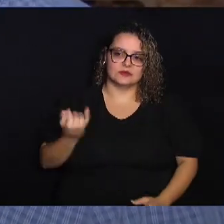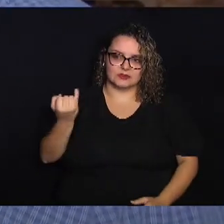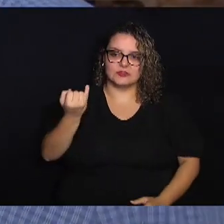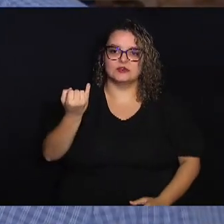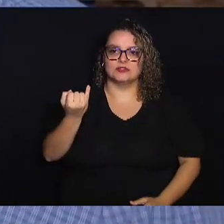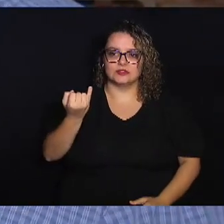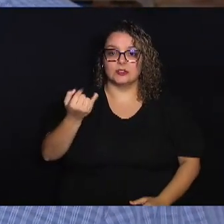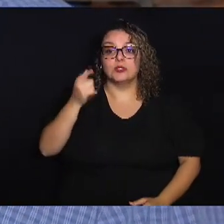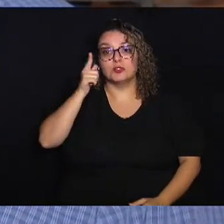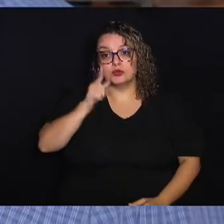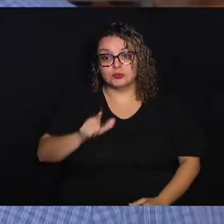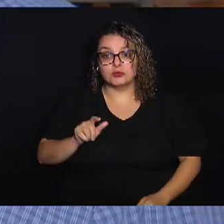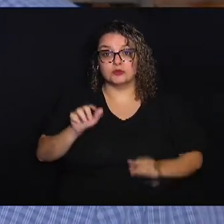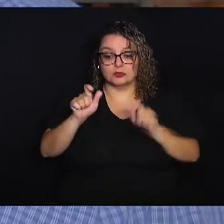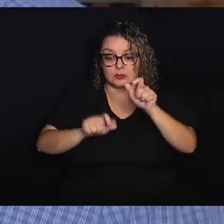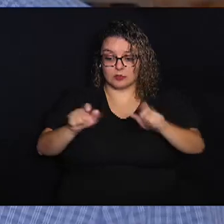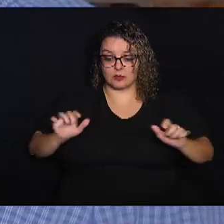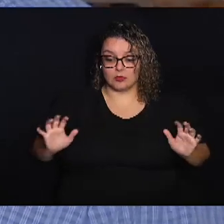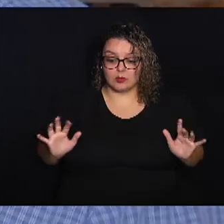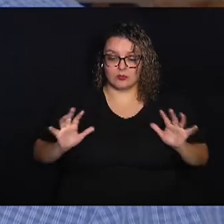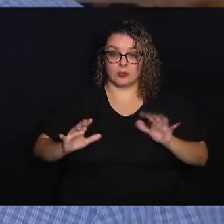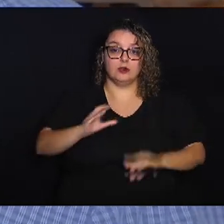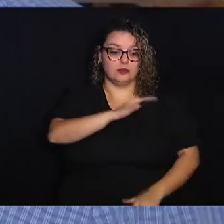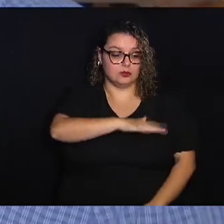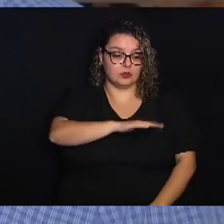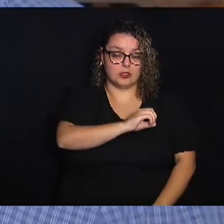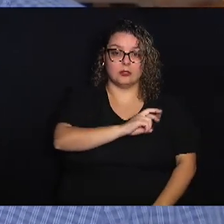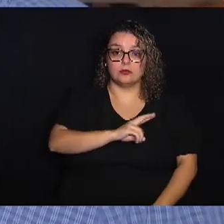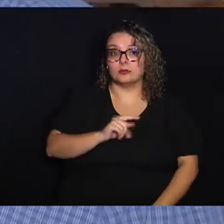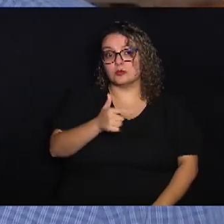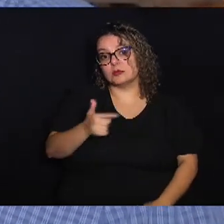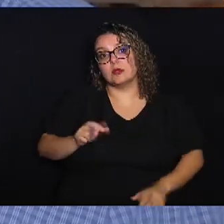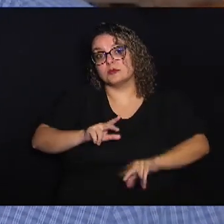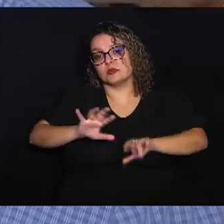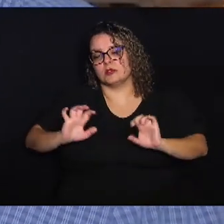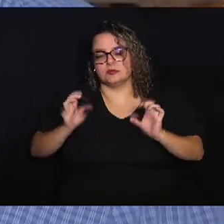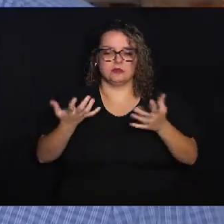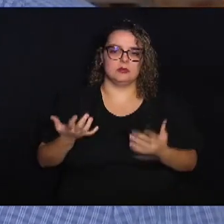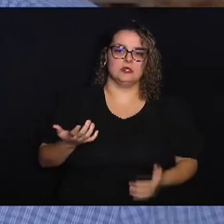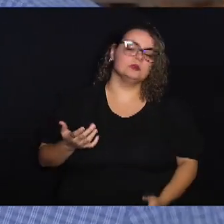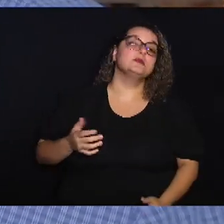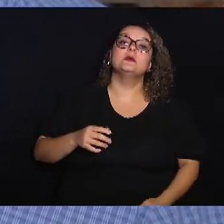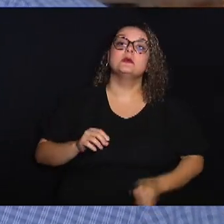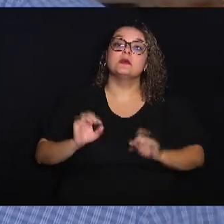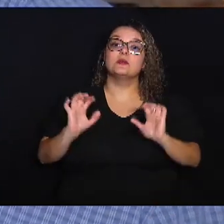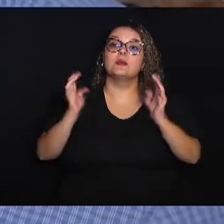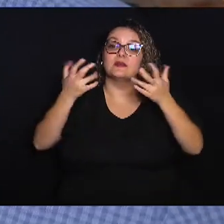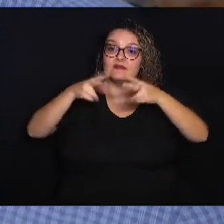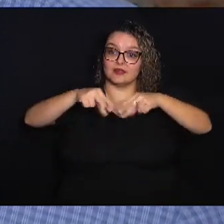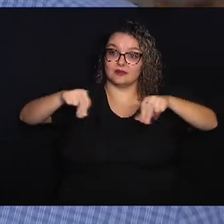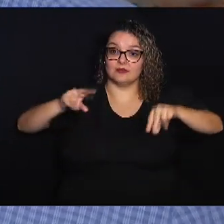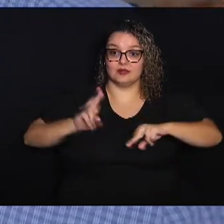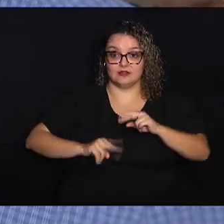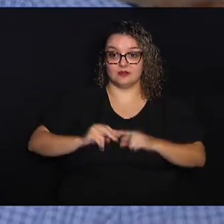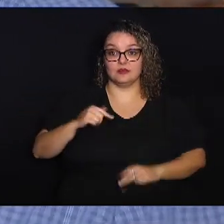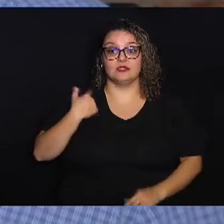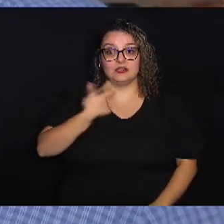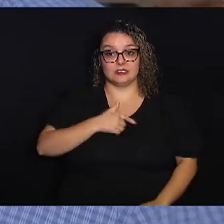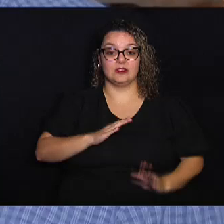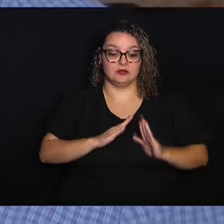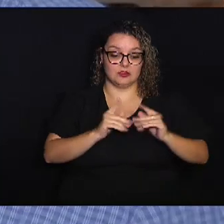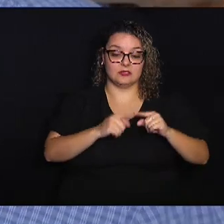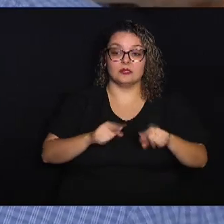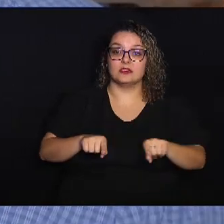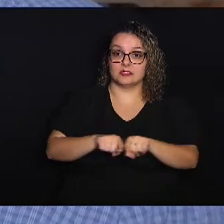conseguimos trazer as pessoas da região do Ouro Verde, nós não temos muitos eventos, né? E uma festa junina a gente acaba trazendo o povo da nossa paróquia